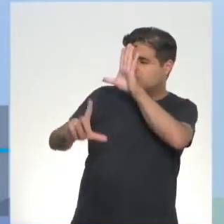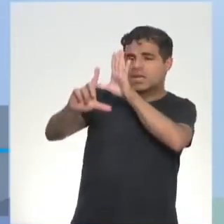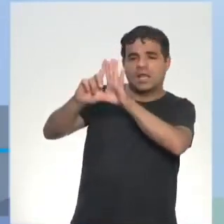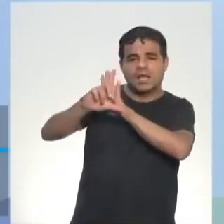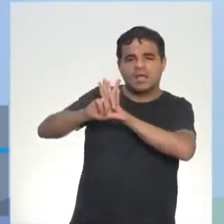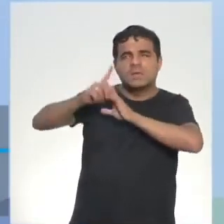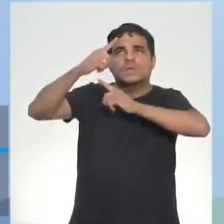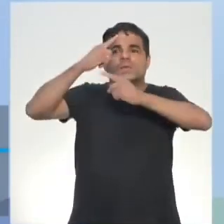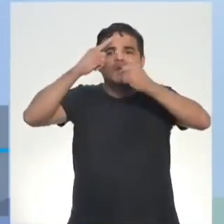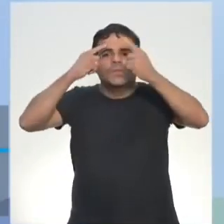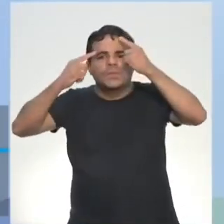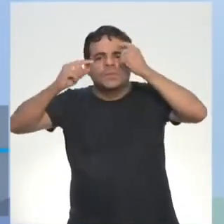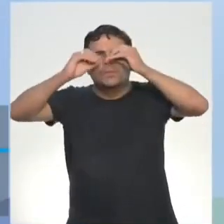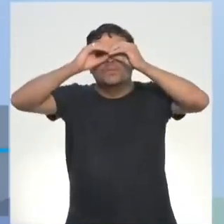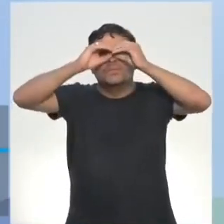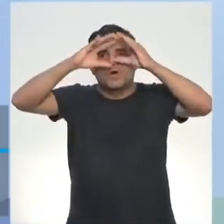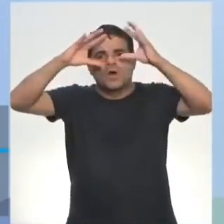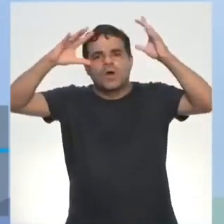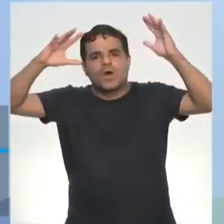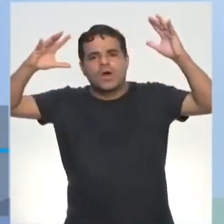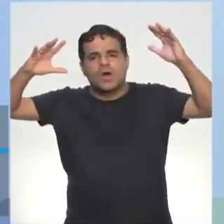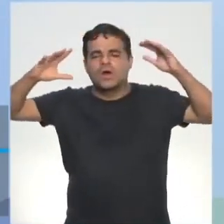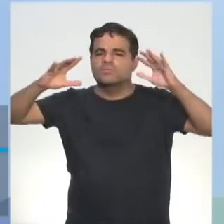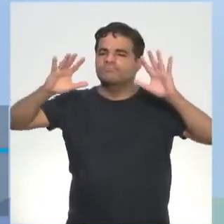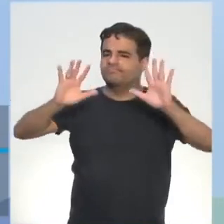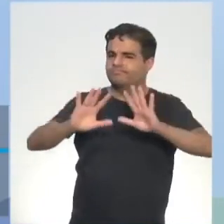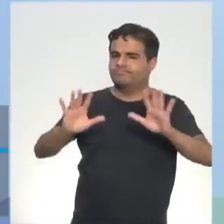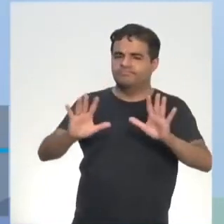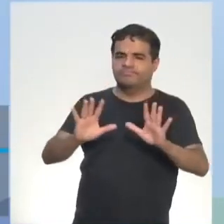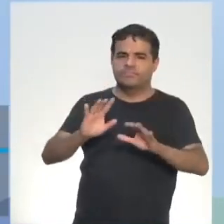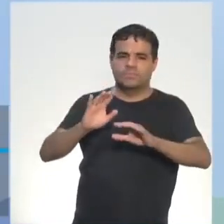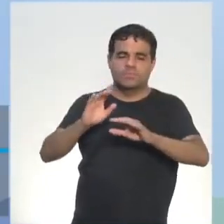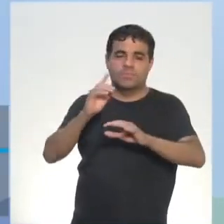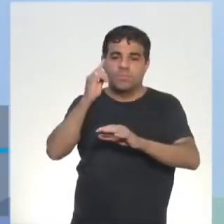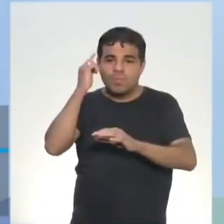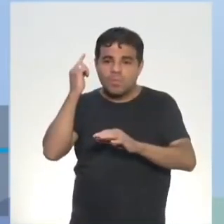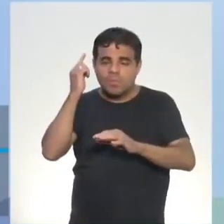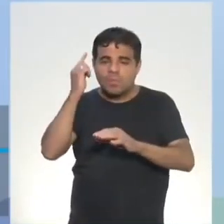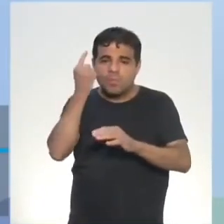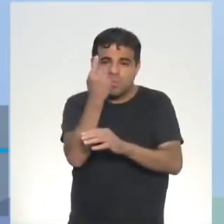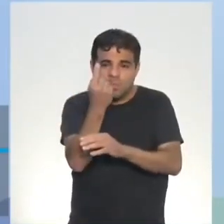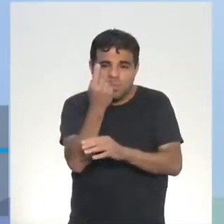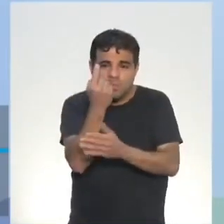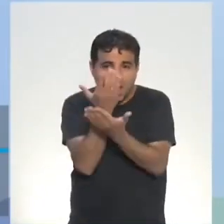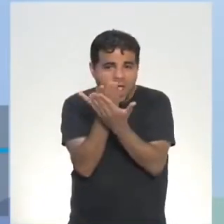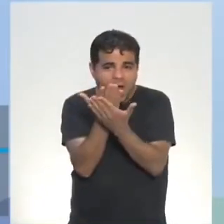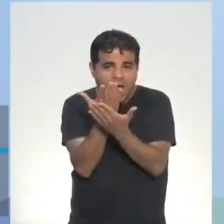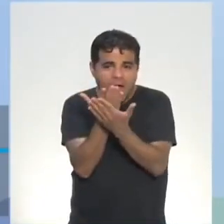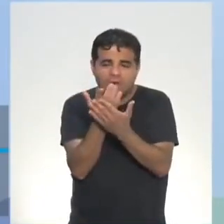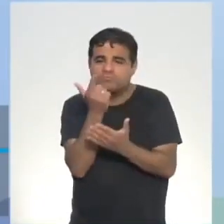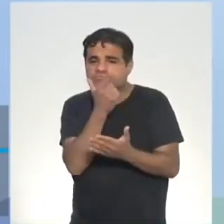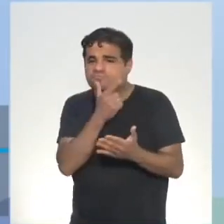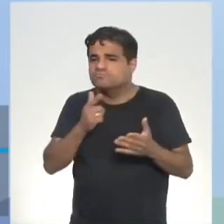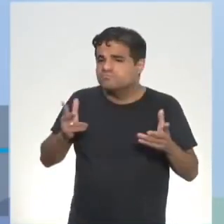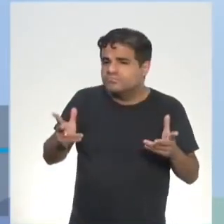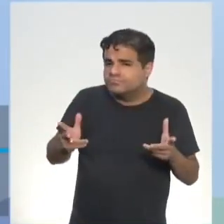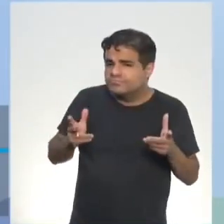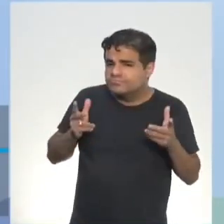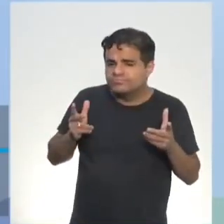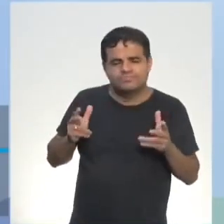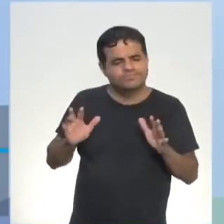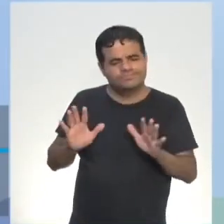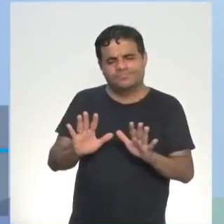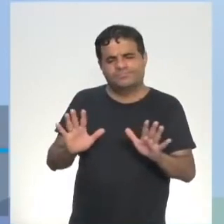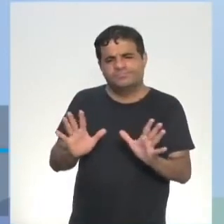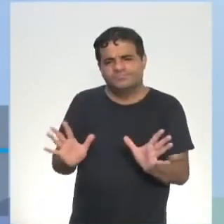de Mendel, a gente não vai conseguir falar em apenas uma aula, né? A gente não vai conseguir aprofundar em apenas uma aula. Então, é